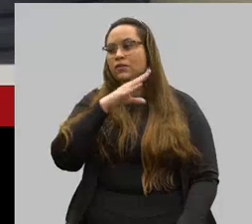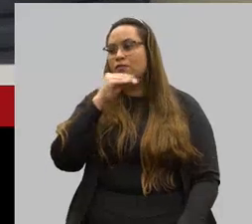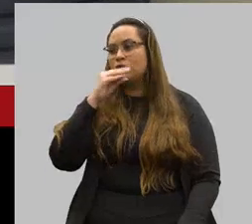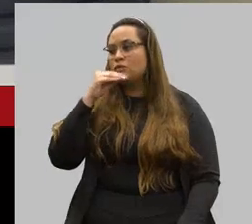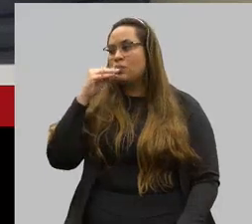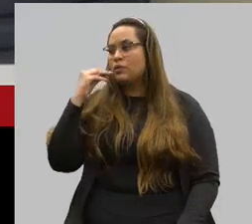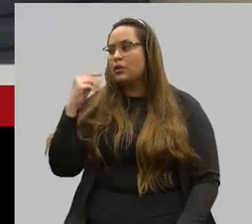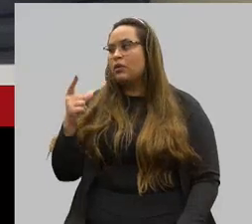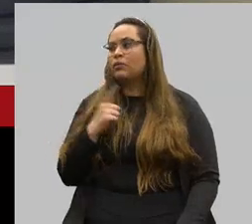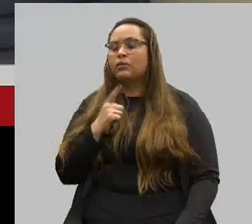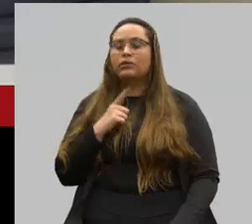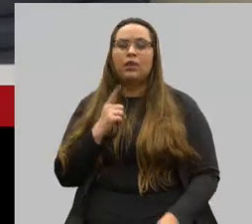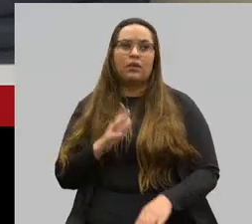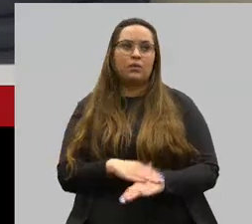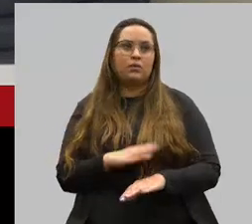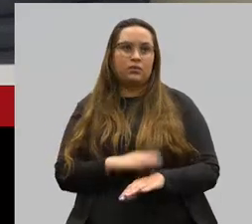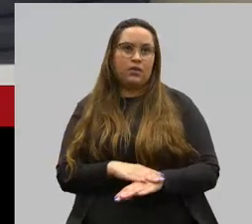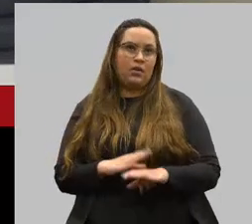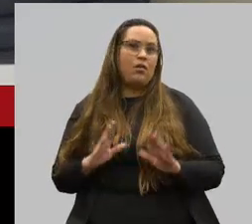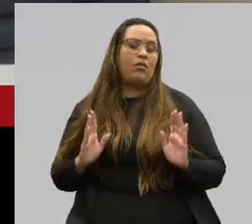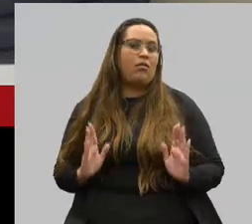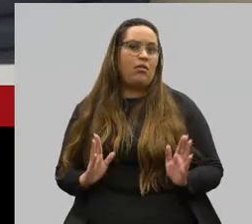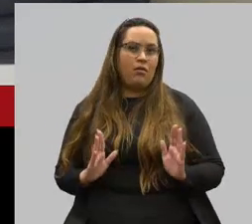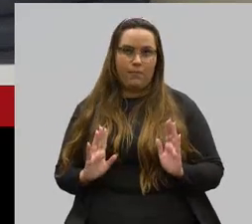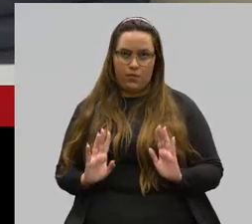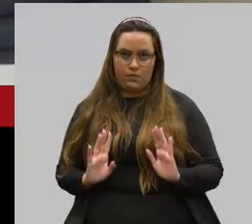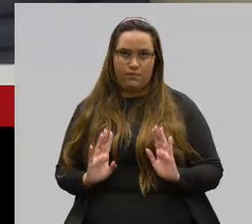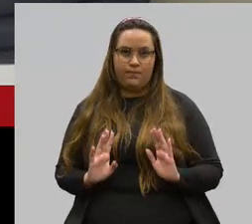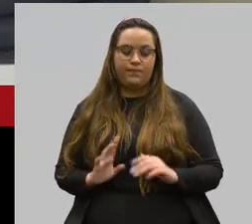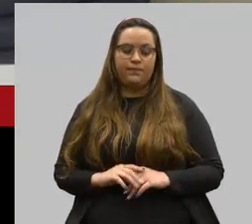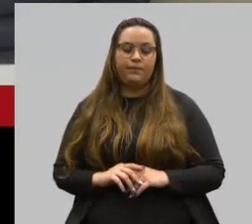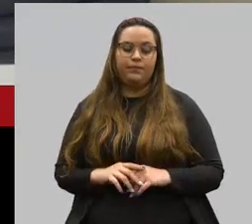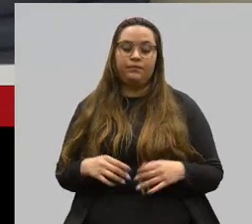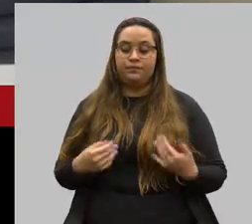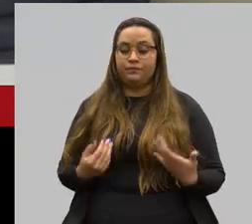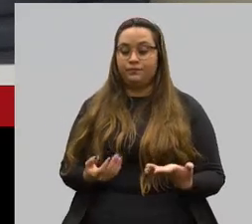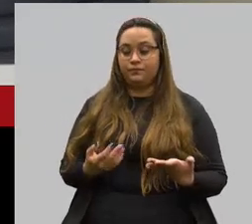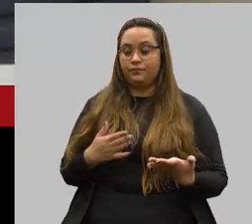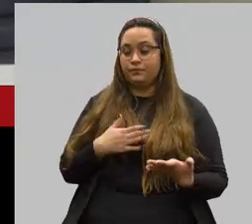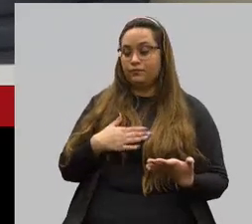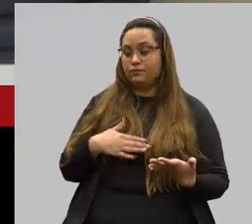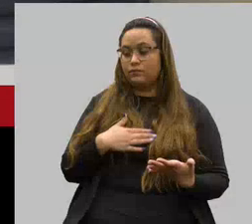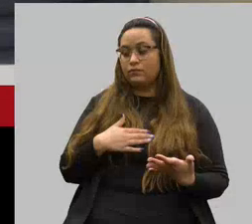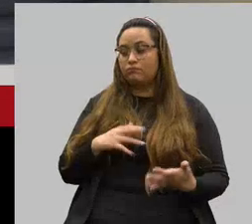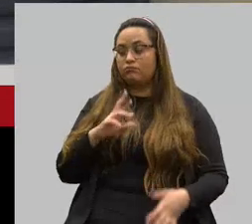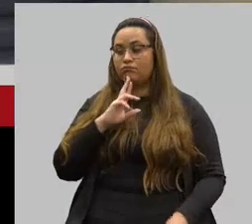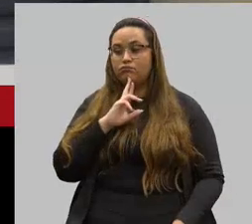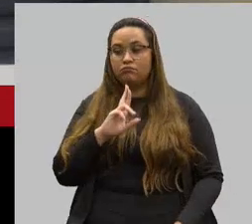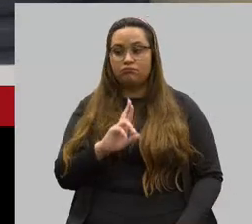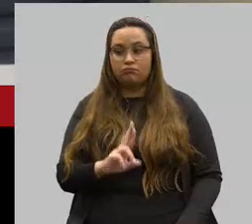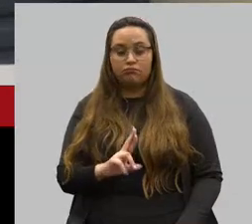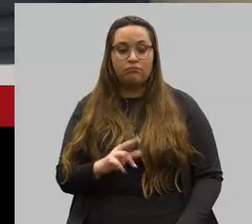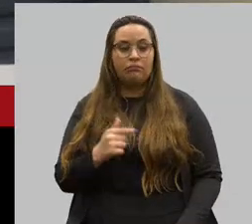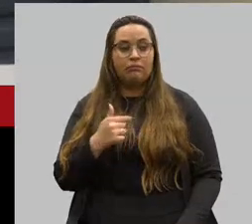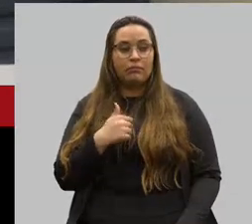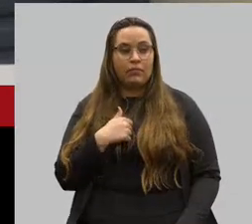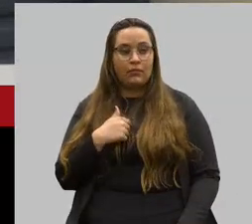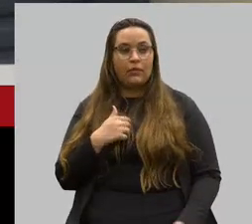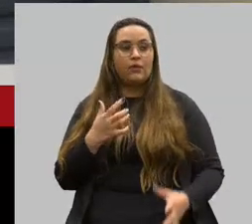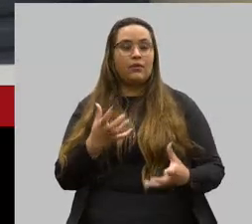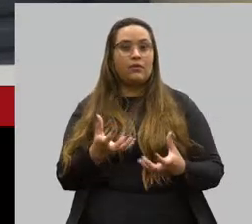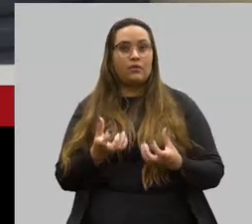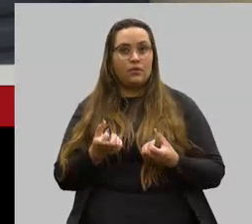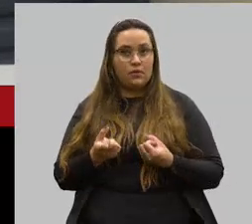no nível bem eh eu gostaria deputados eh dizer de público que eu recepcionei e